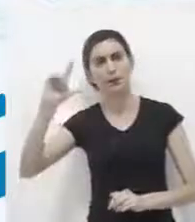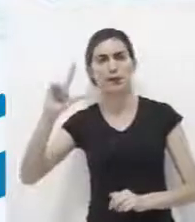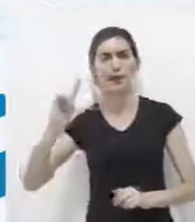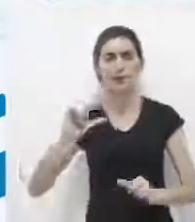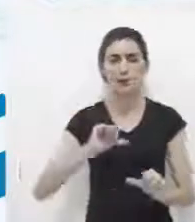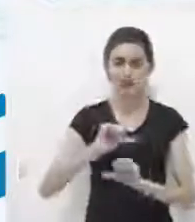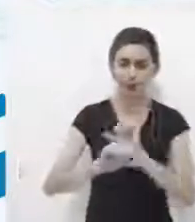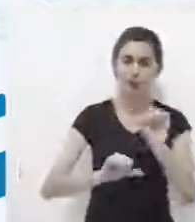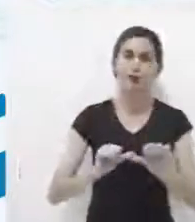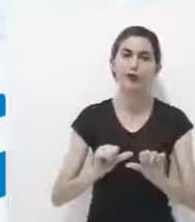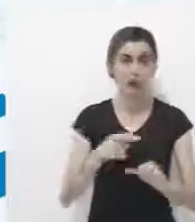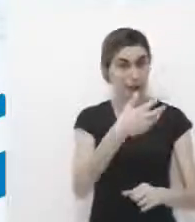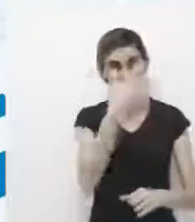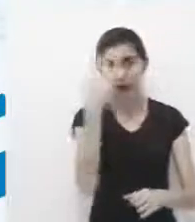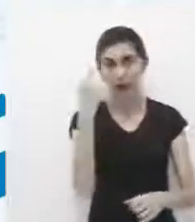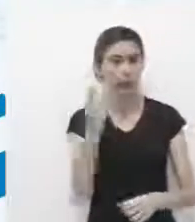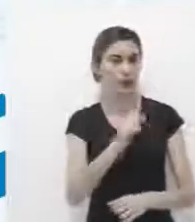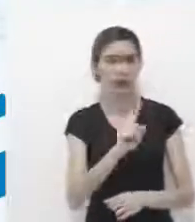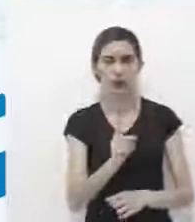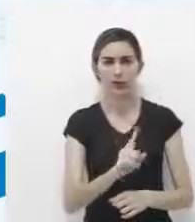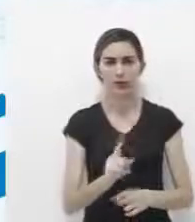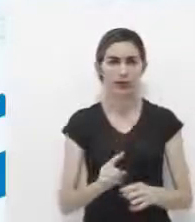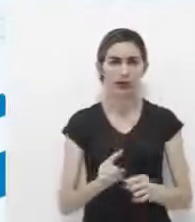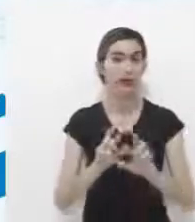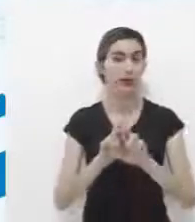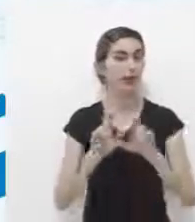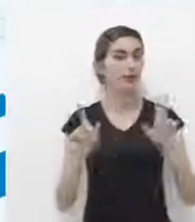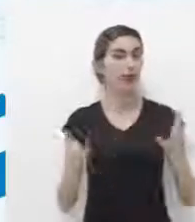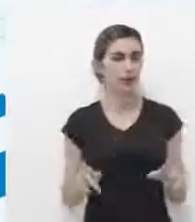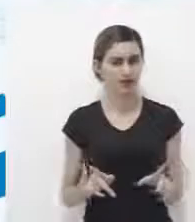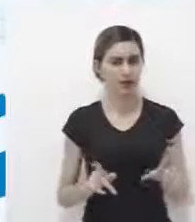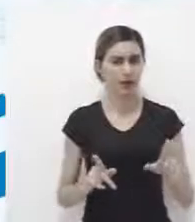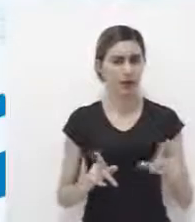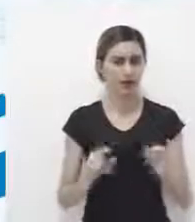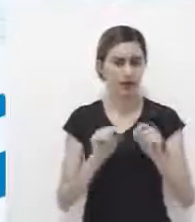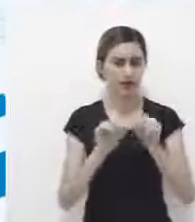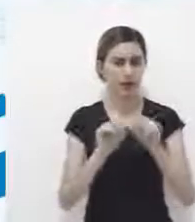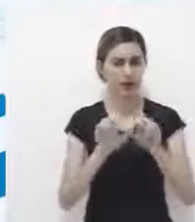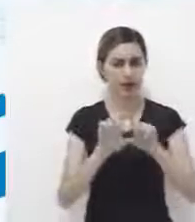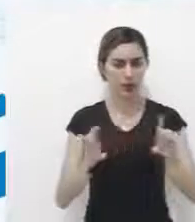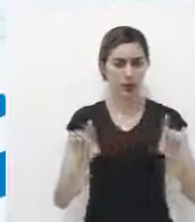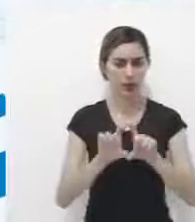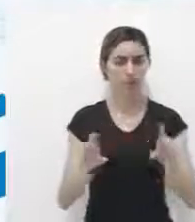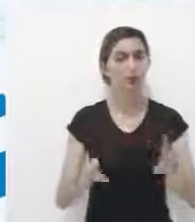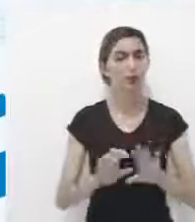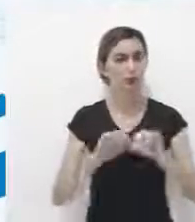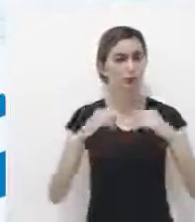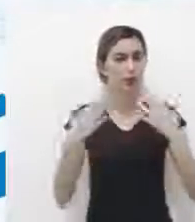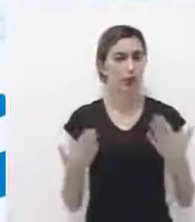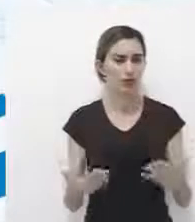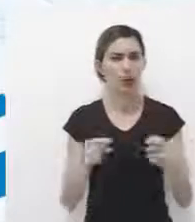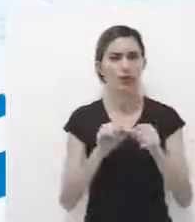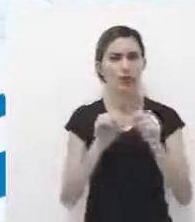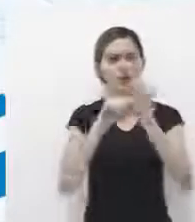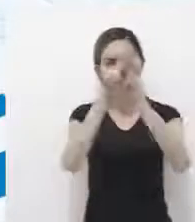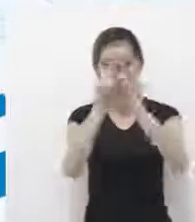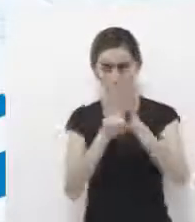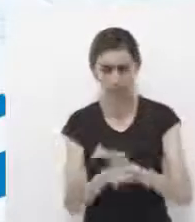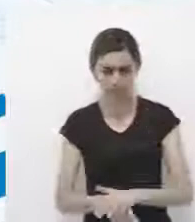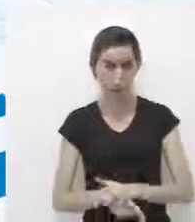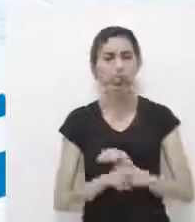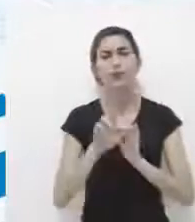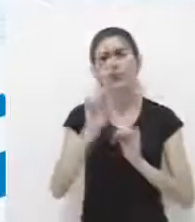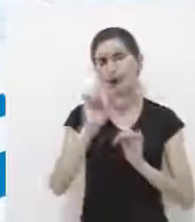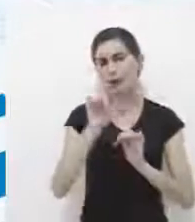vira maior. Não esqueça disso. Essa é a pequena diferença para as equações, tá bom? É claro que a gente poderia fazer